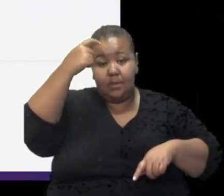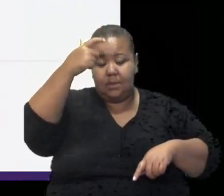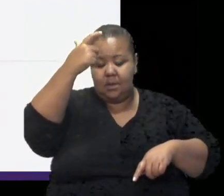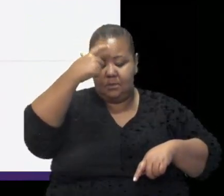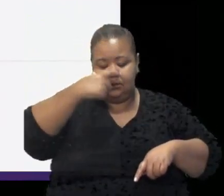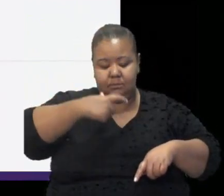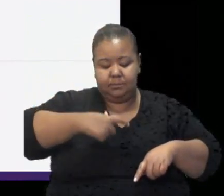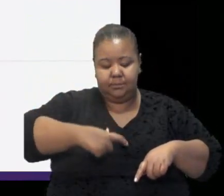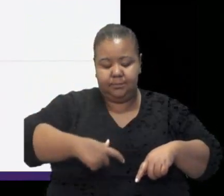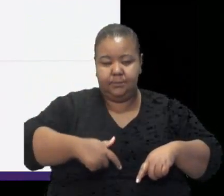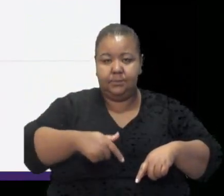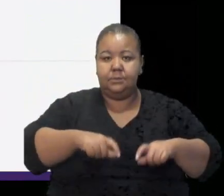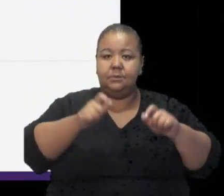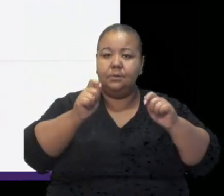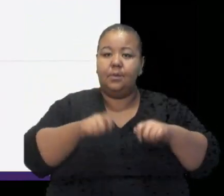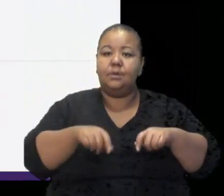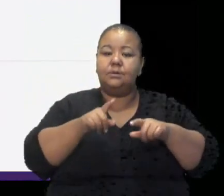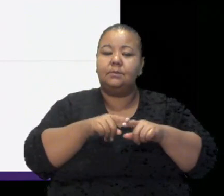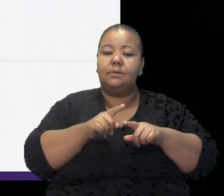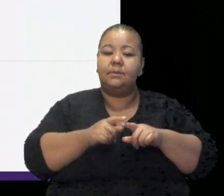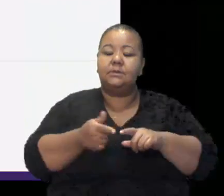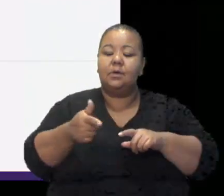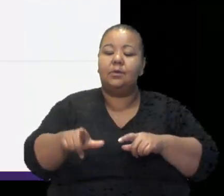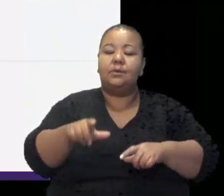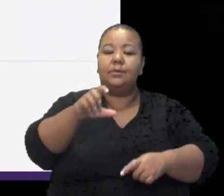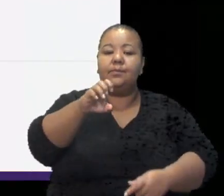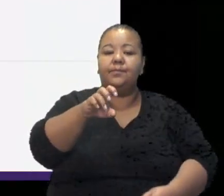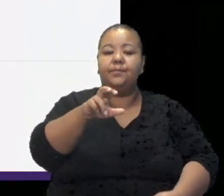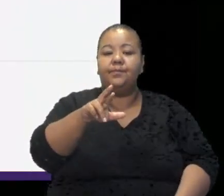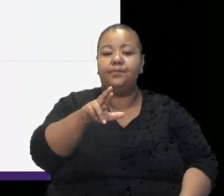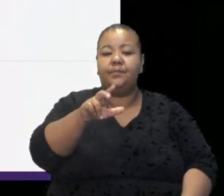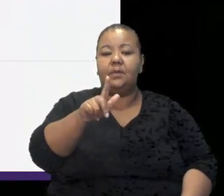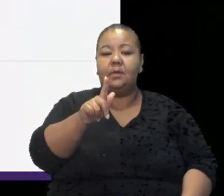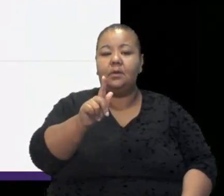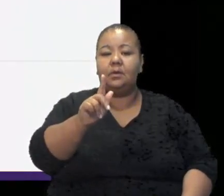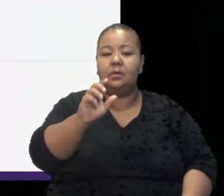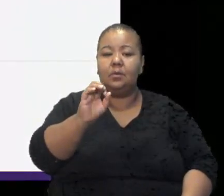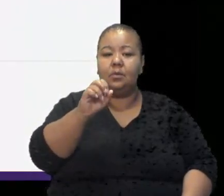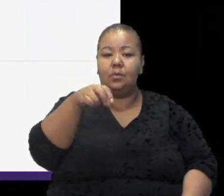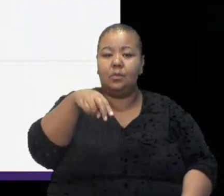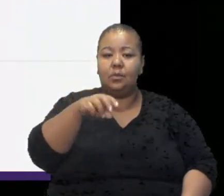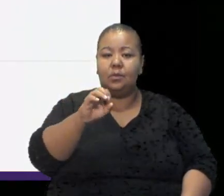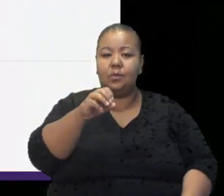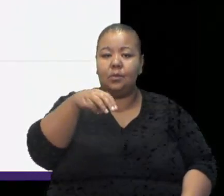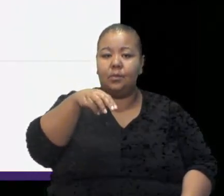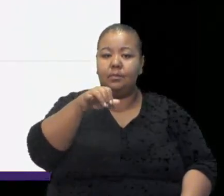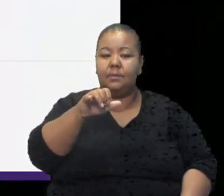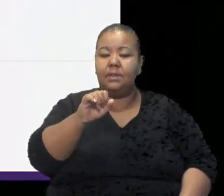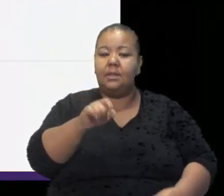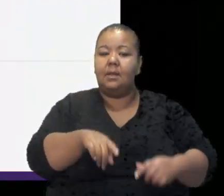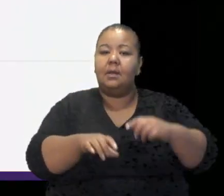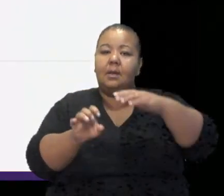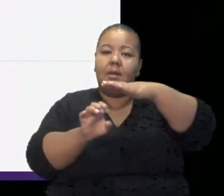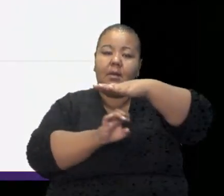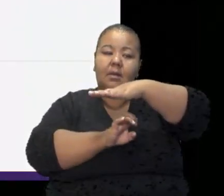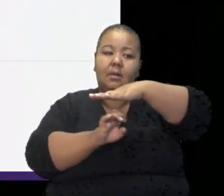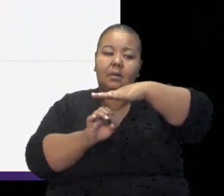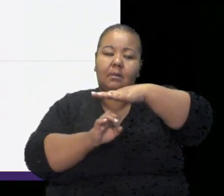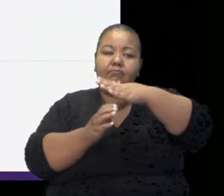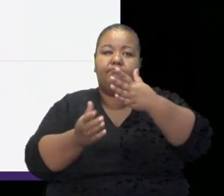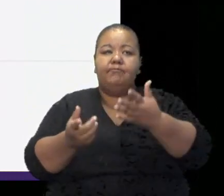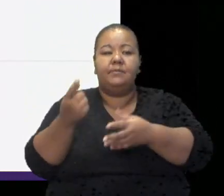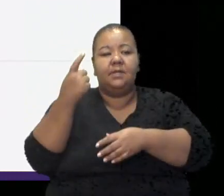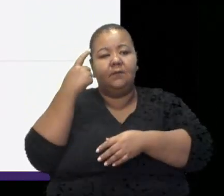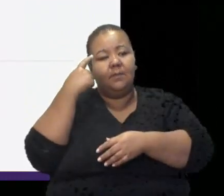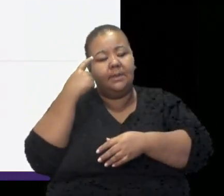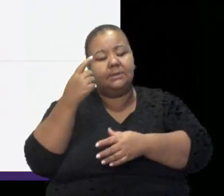também numa ergonomia organizacional, né? E aí eu vou pensar todos os